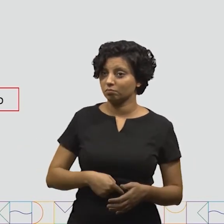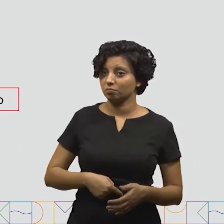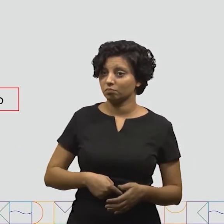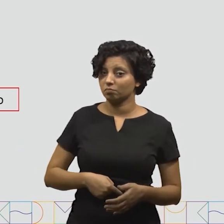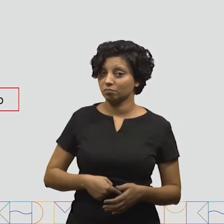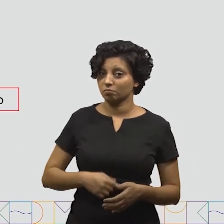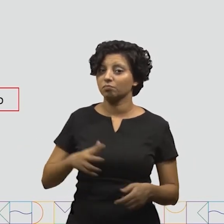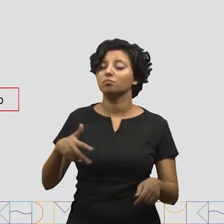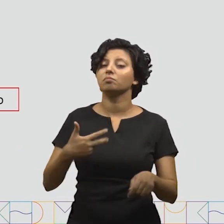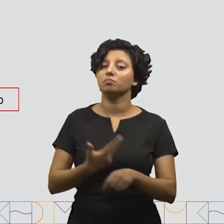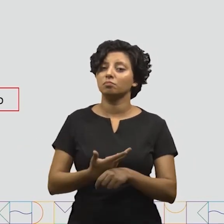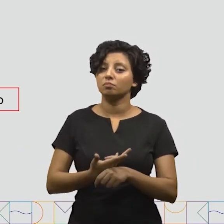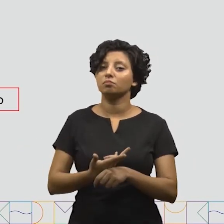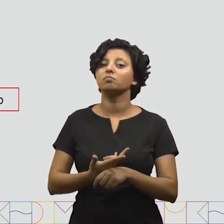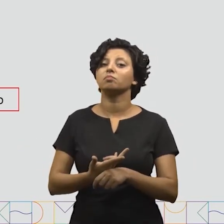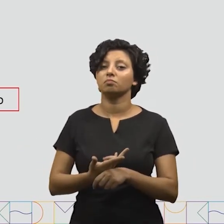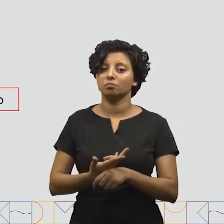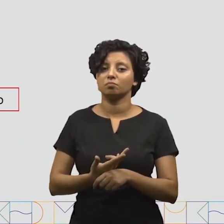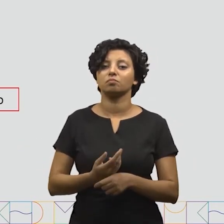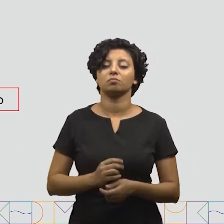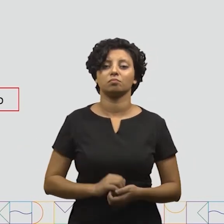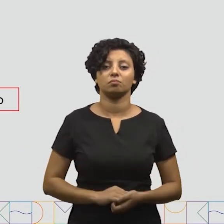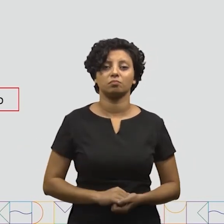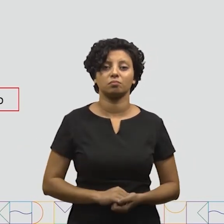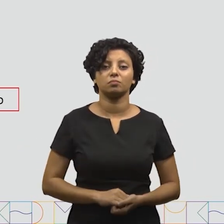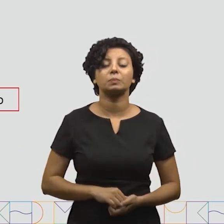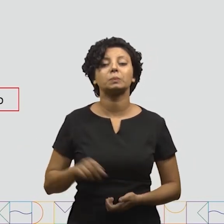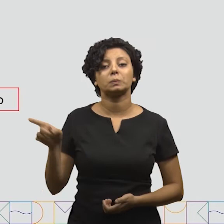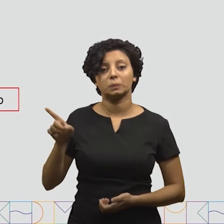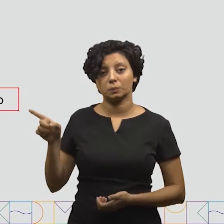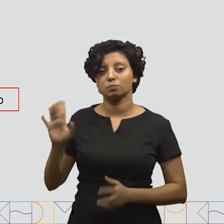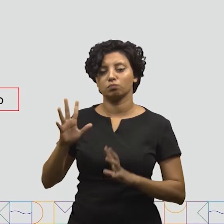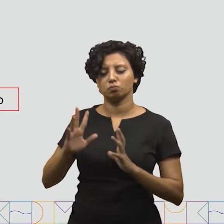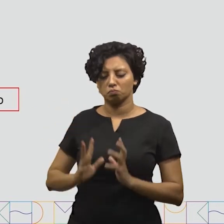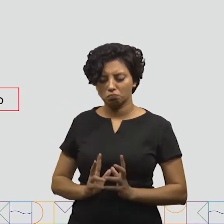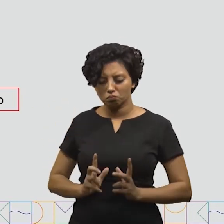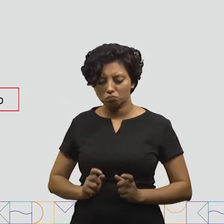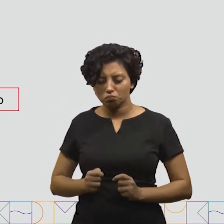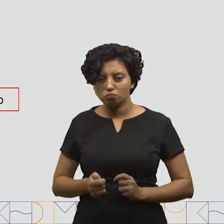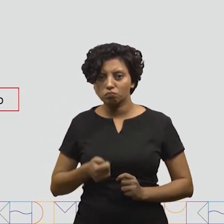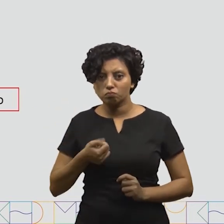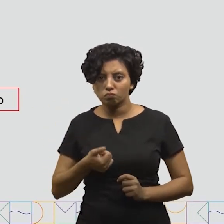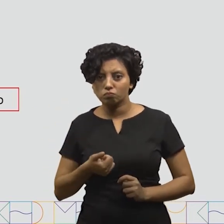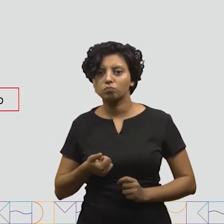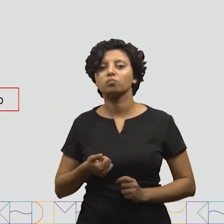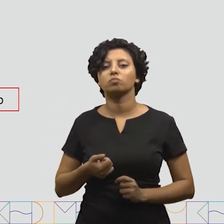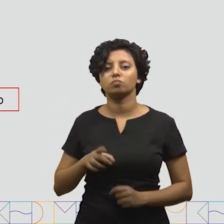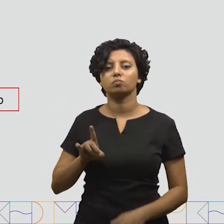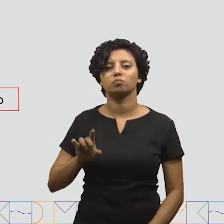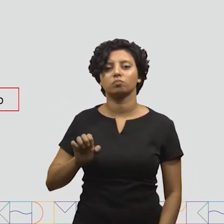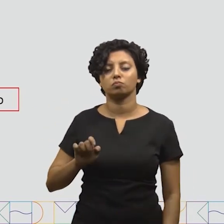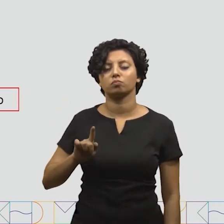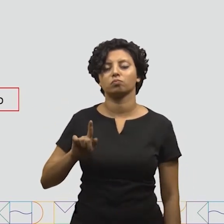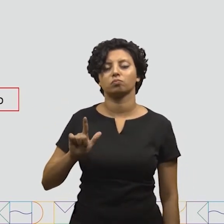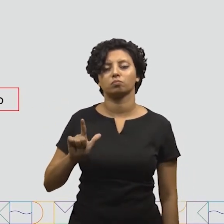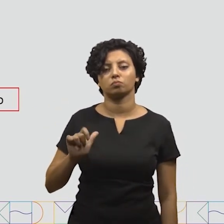ao intestino delgado. Ele está mais digerido no intestino